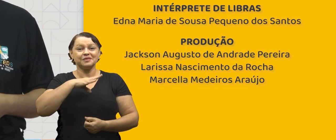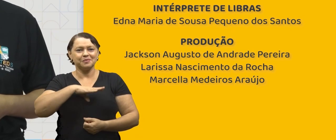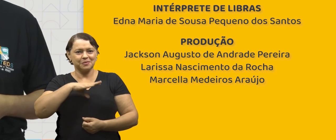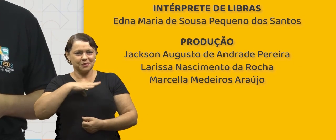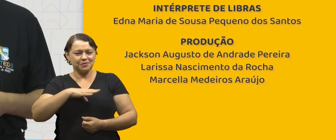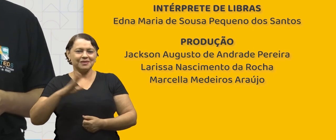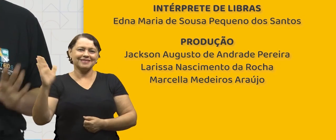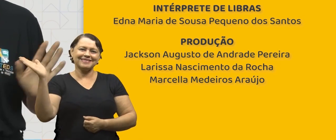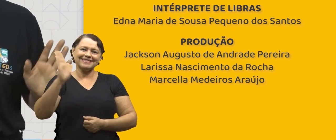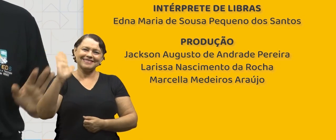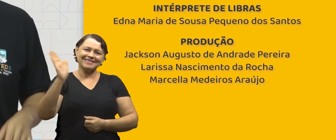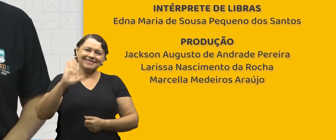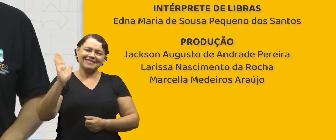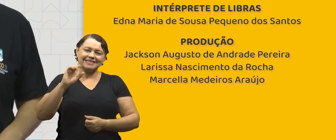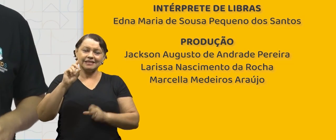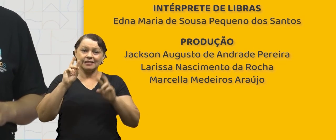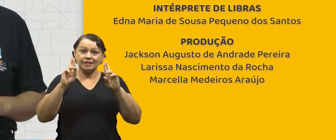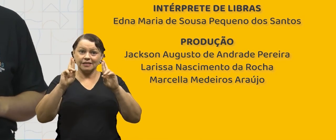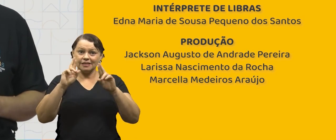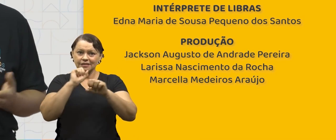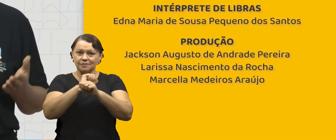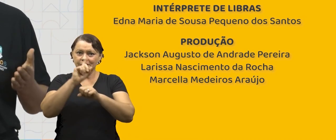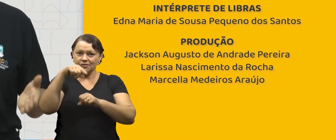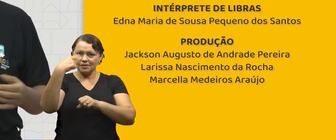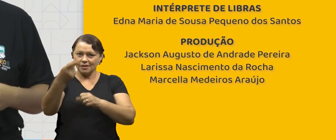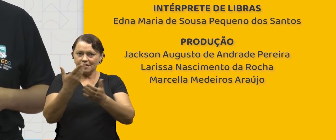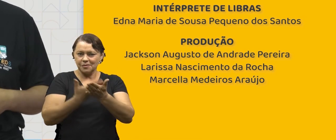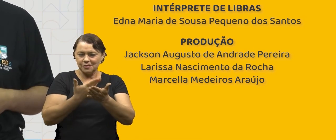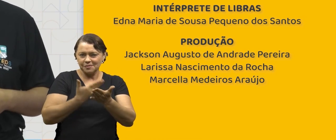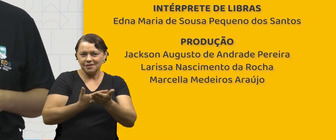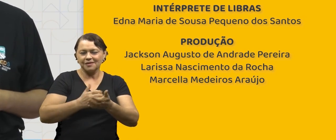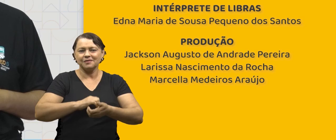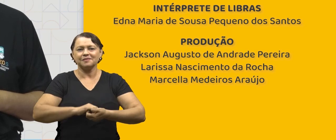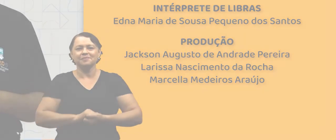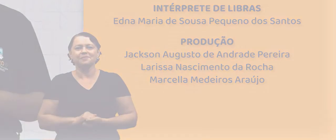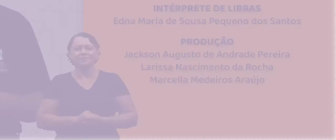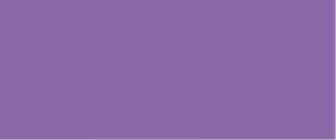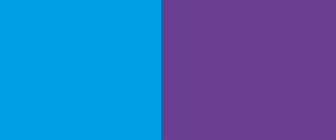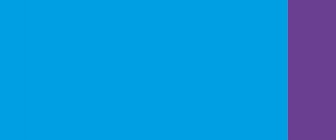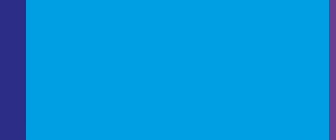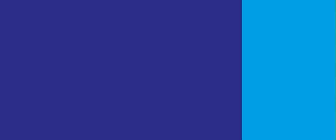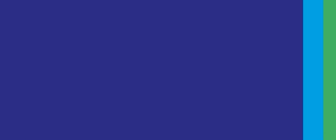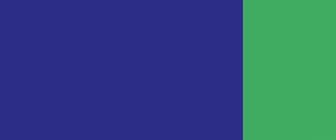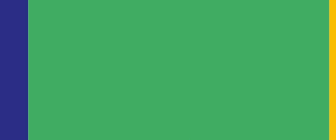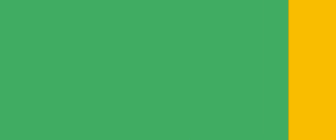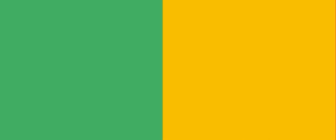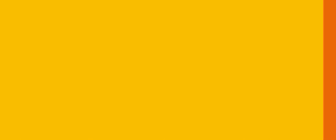língua portuguesa. Tchau, tchau e aguardo você aqui na nossa próxima aula.